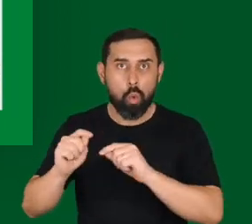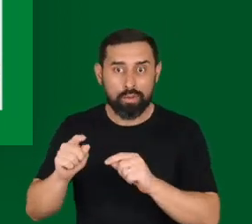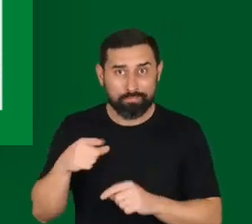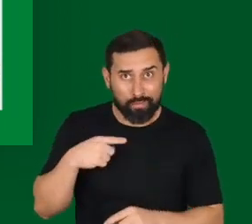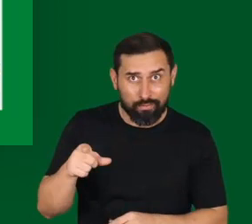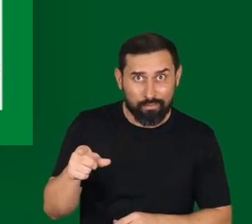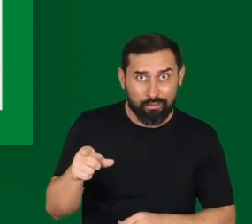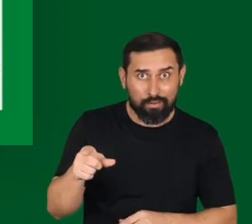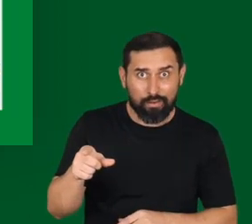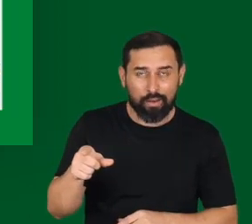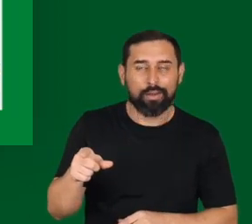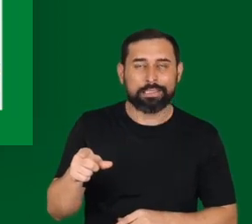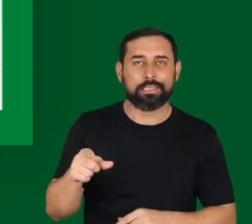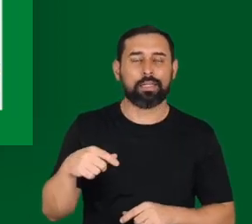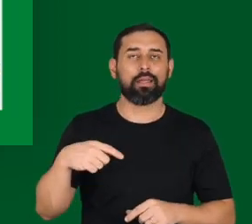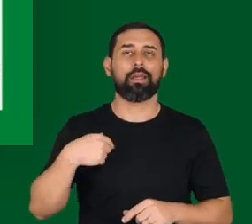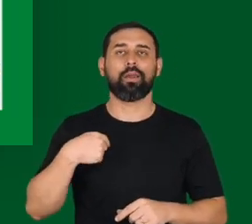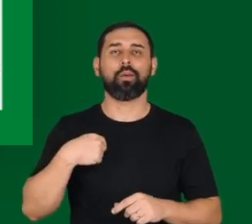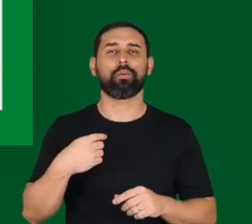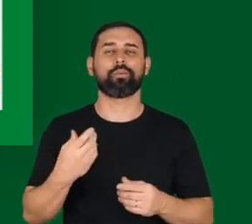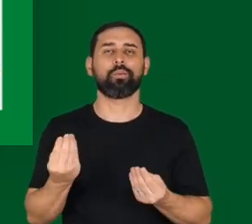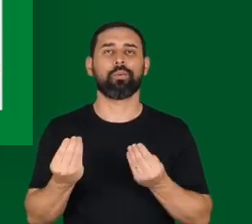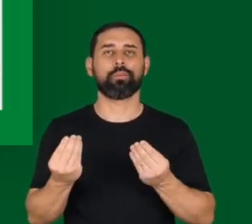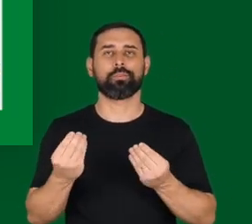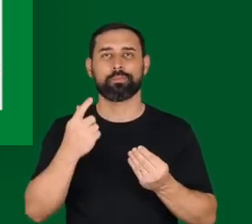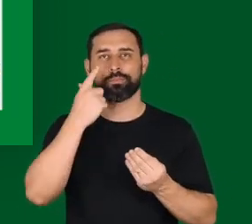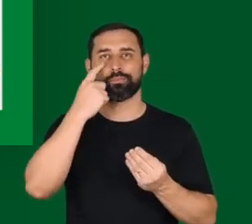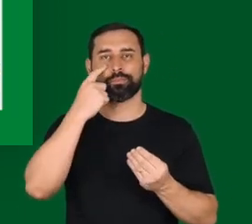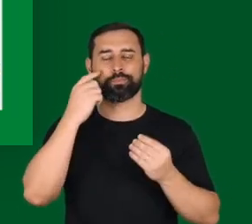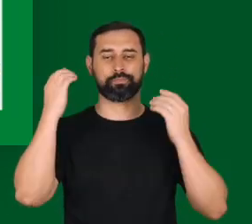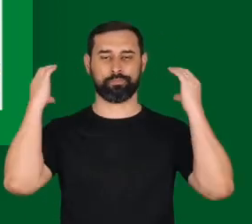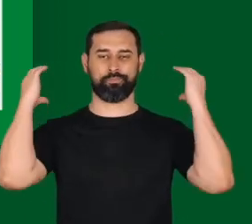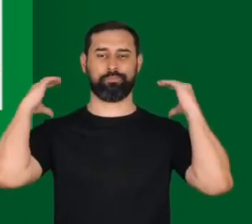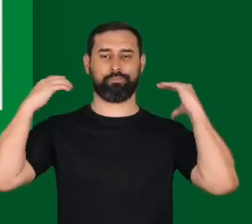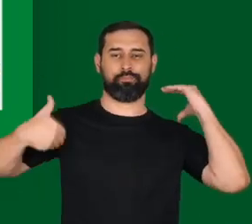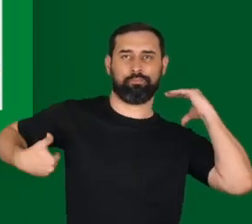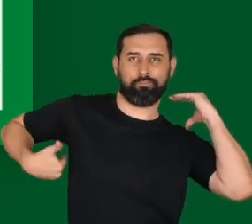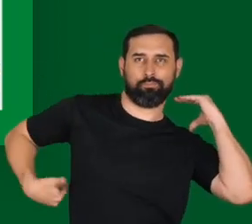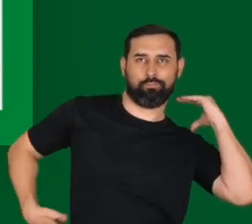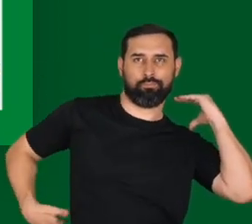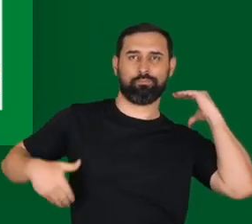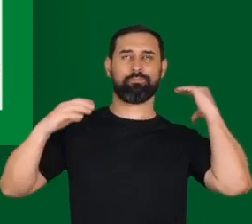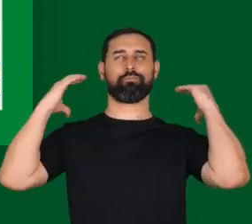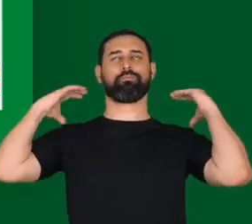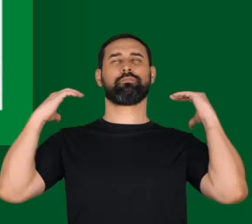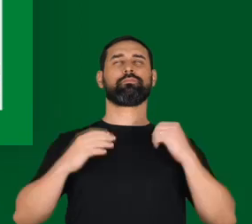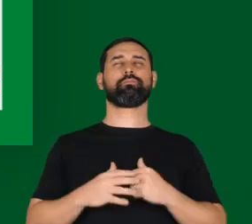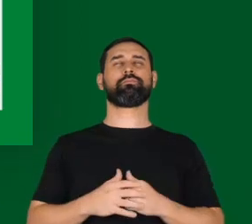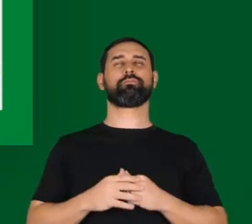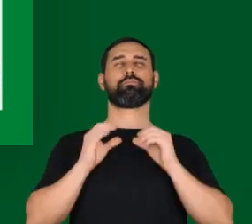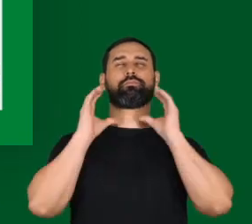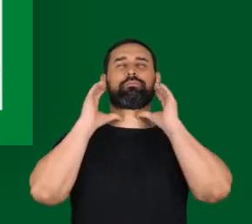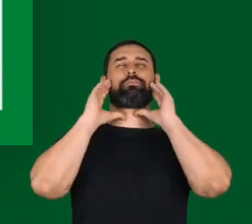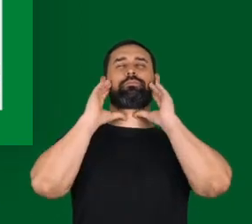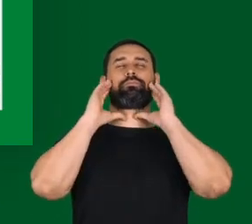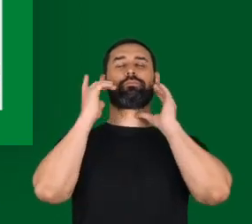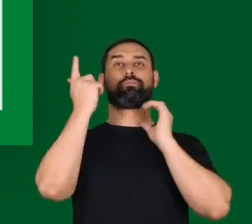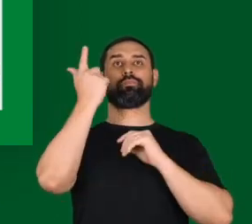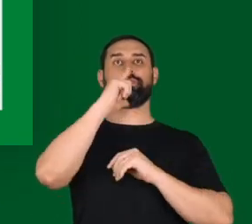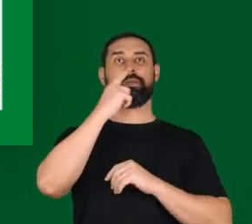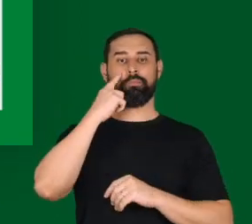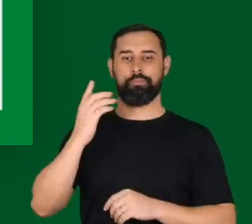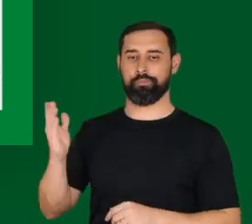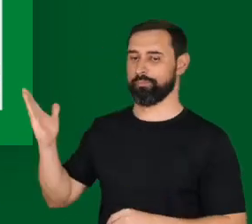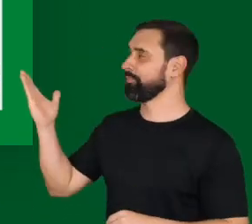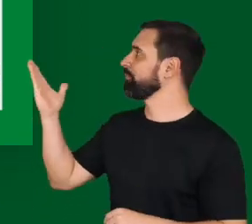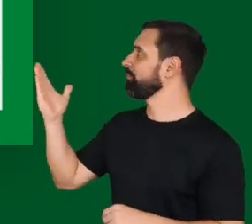de TRM, eu tenho que colocar o coxim até o final ali da região sacral. Então, a gente observa